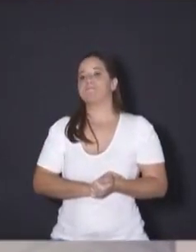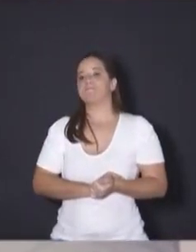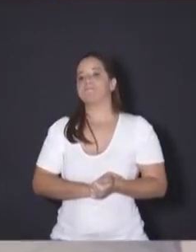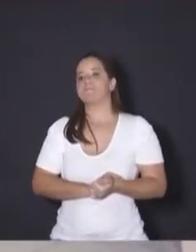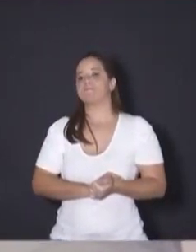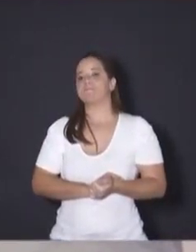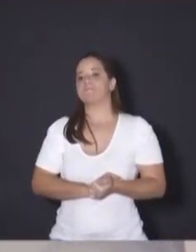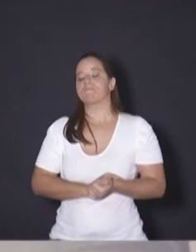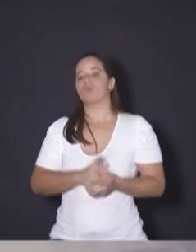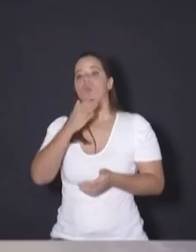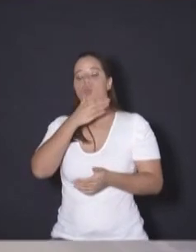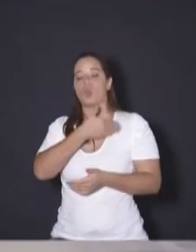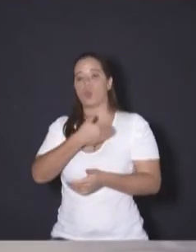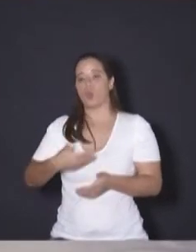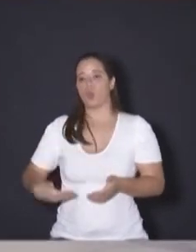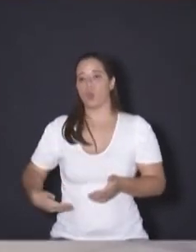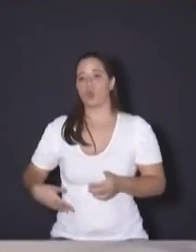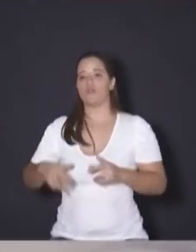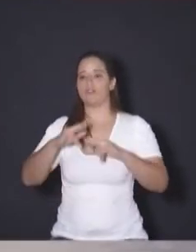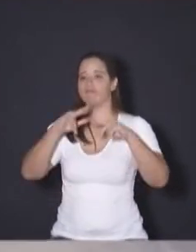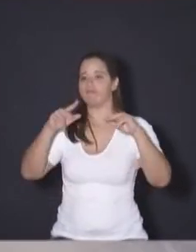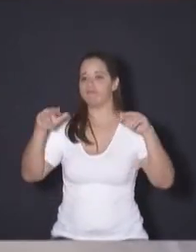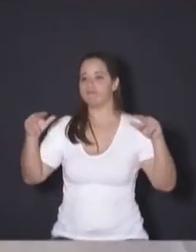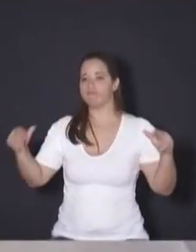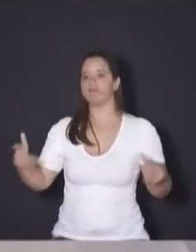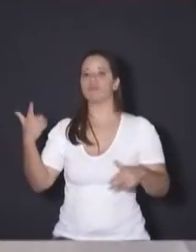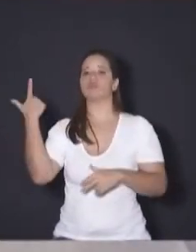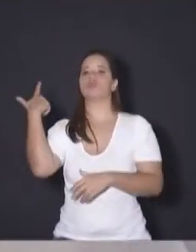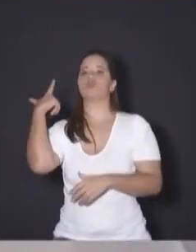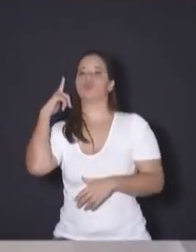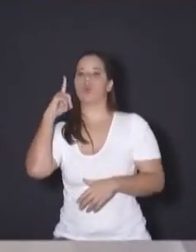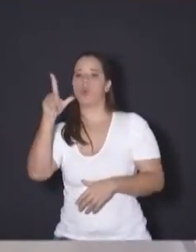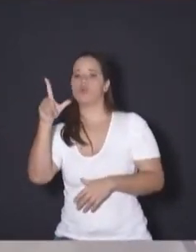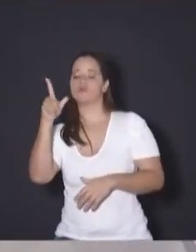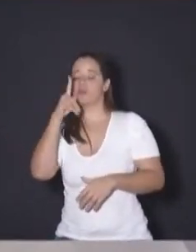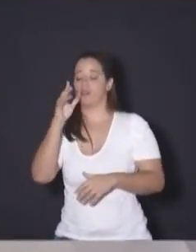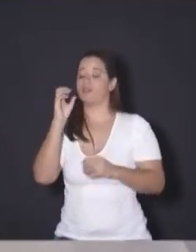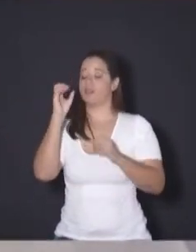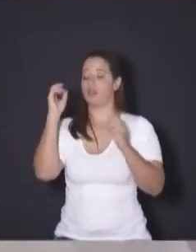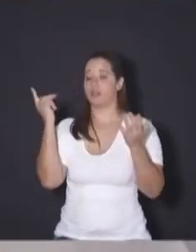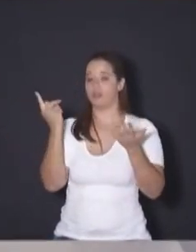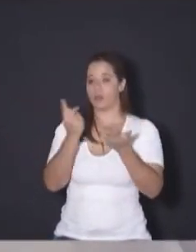o governo os governos que conseguem conversar